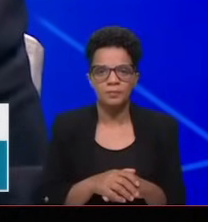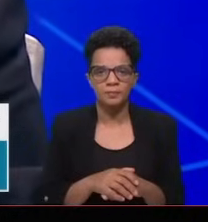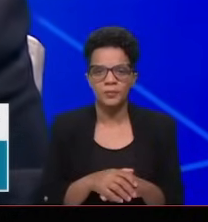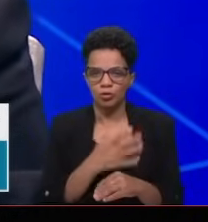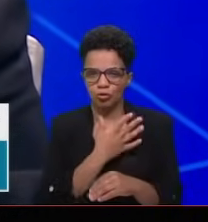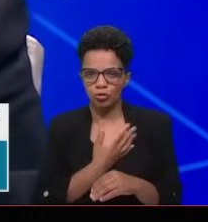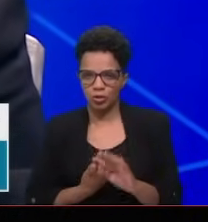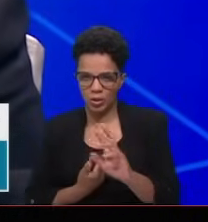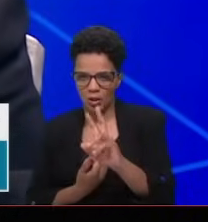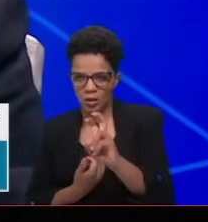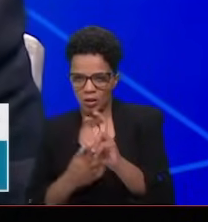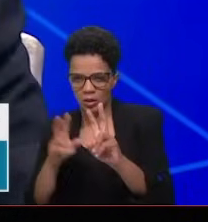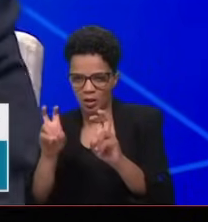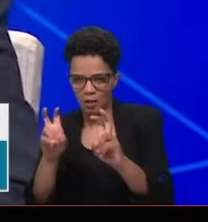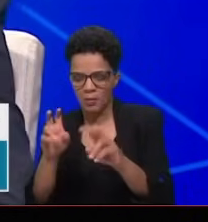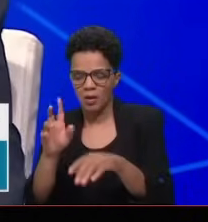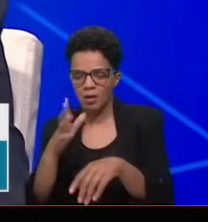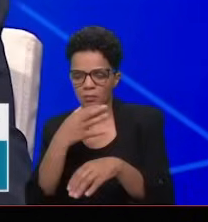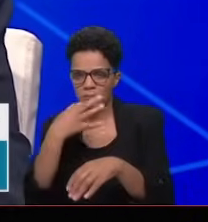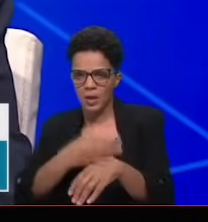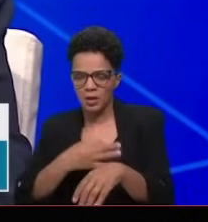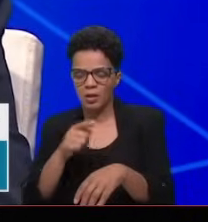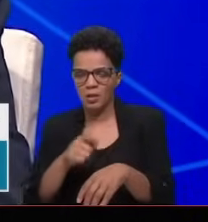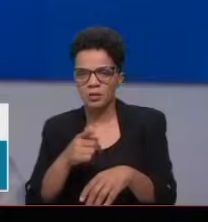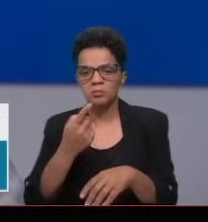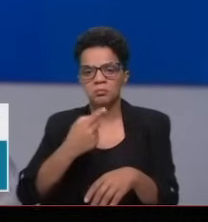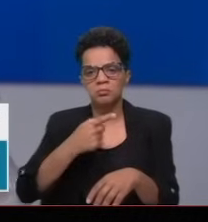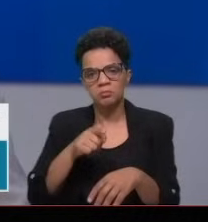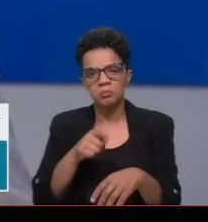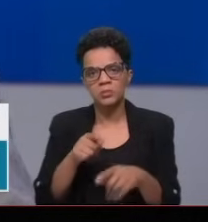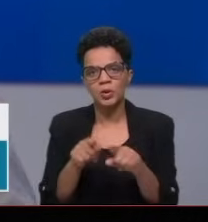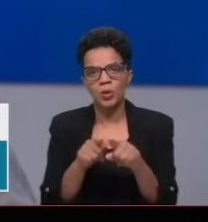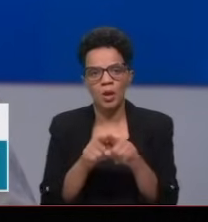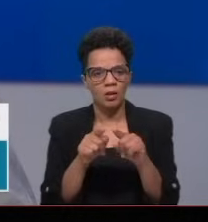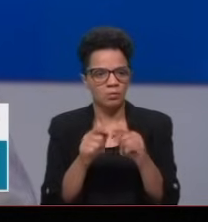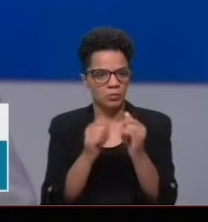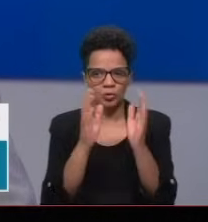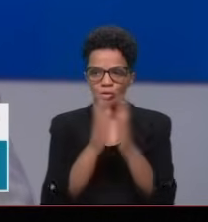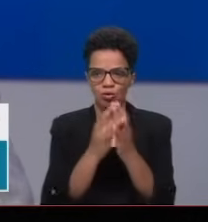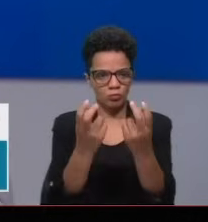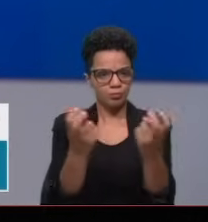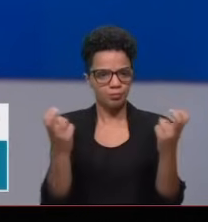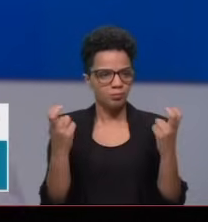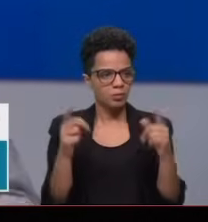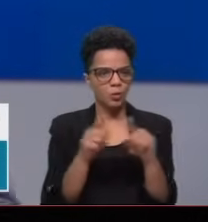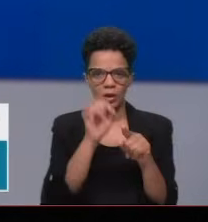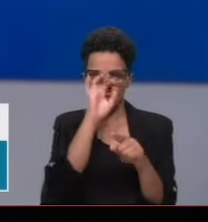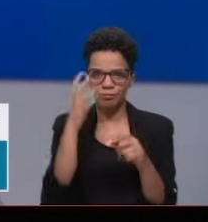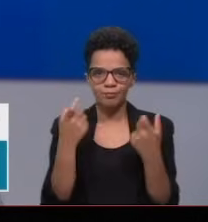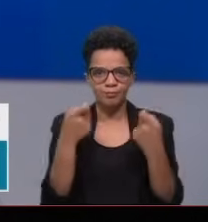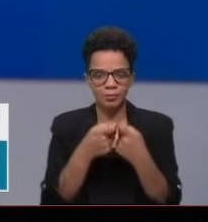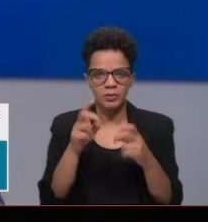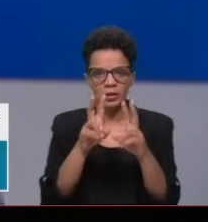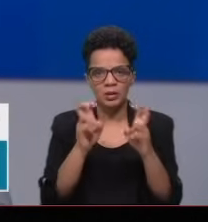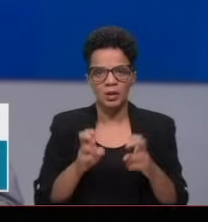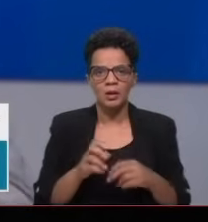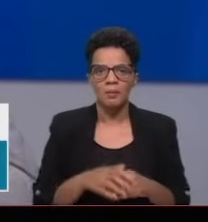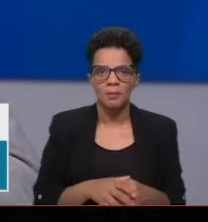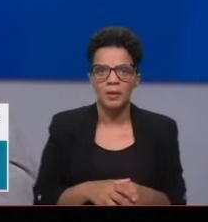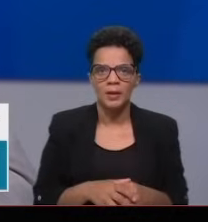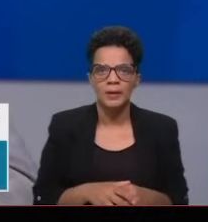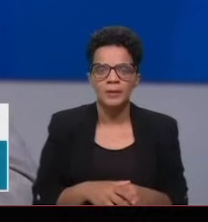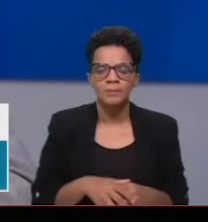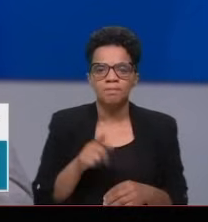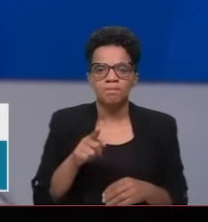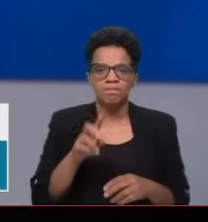voltar ao tema consigo era só para ter a certeza se estaríamos com todos os candidatos a identificarem-se como tal para entrar nesse tema no tema da